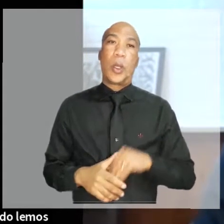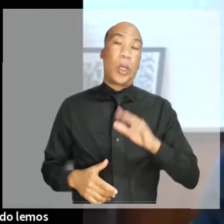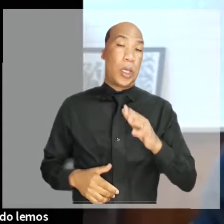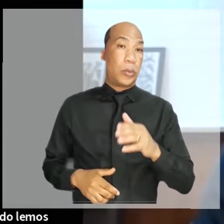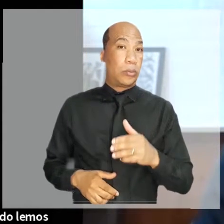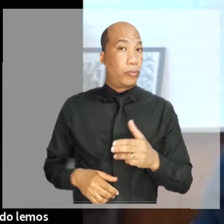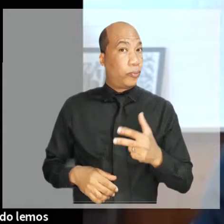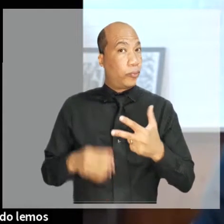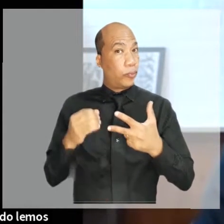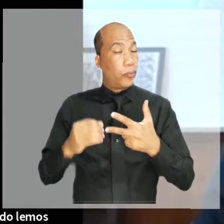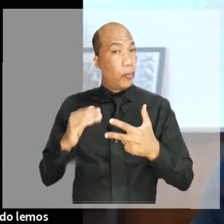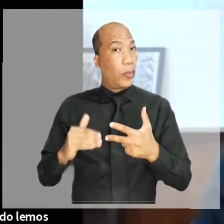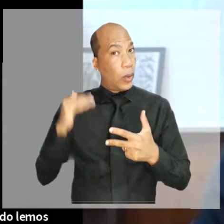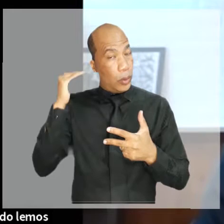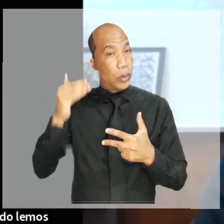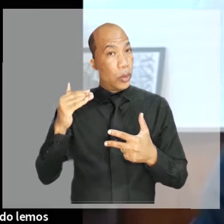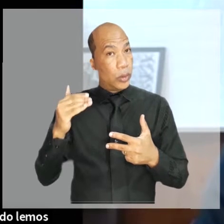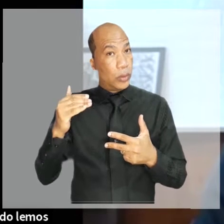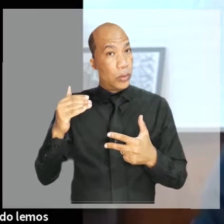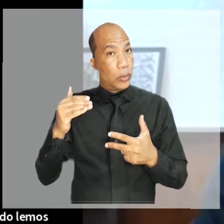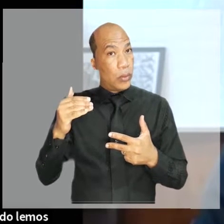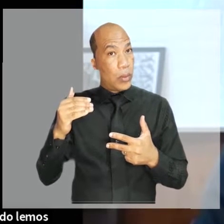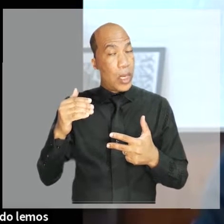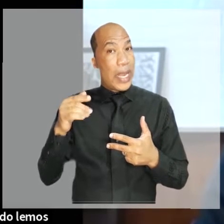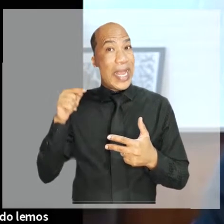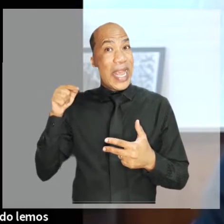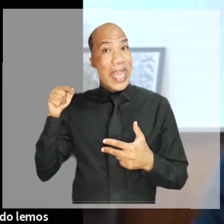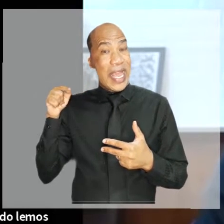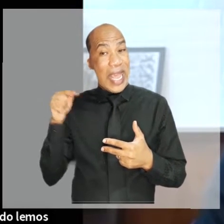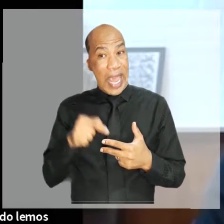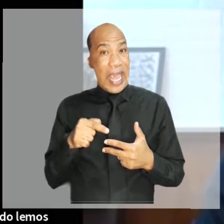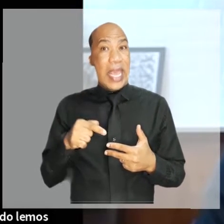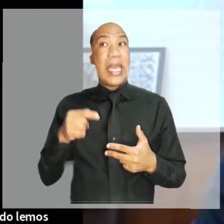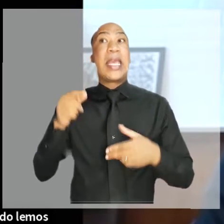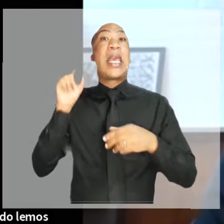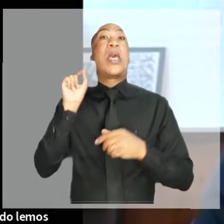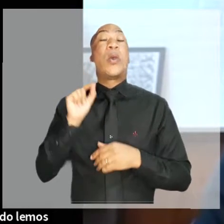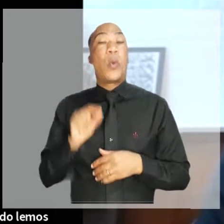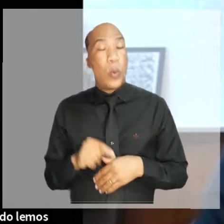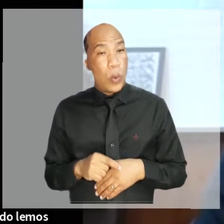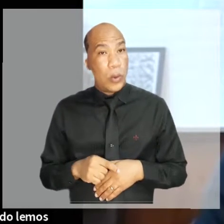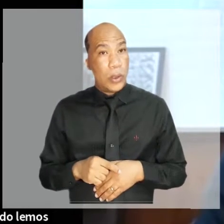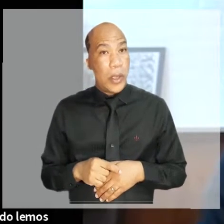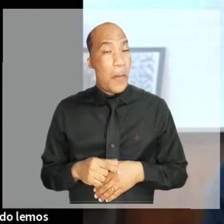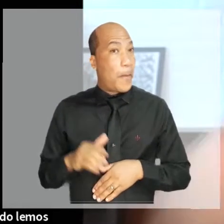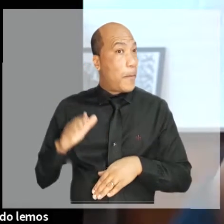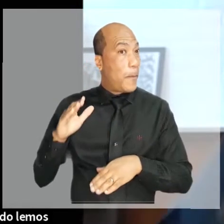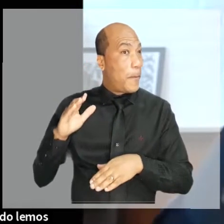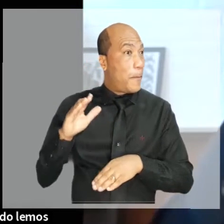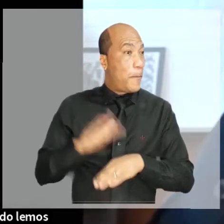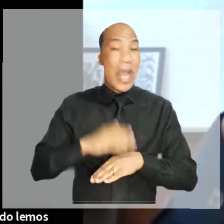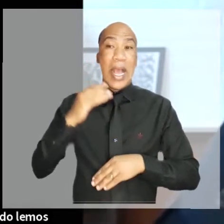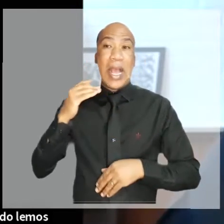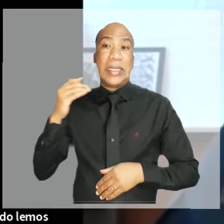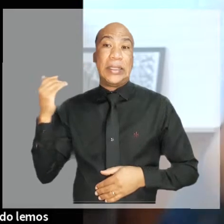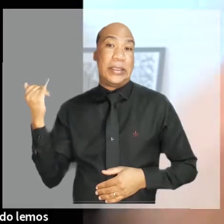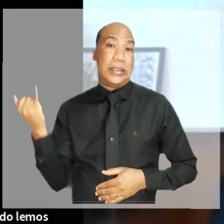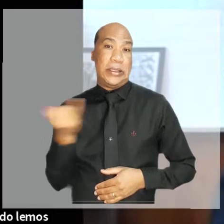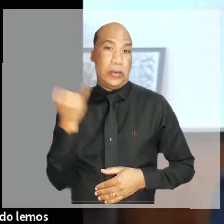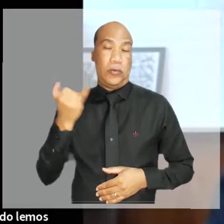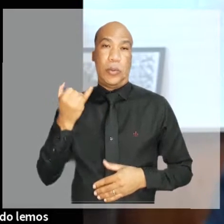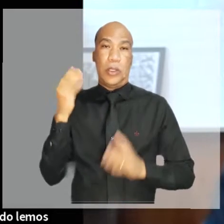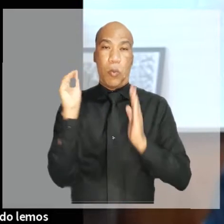Judiciário, ele é hoje o maior repositório de informação que a gente tem no Brasil, né? Se a gente